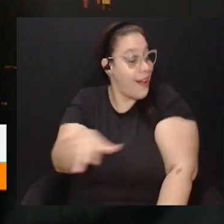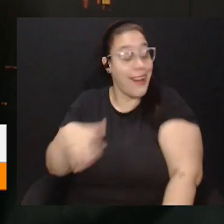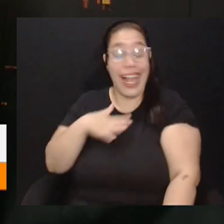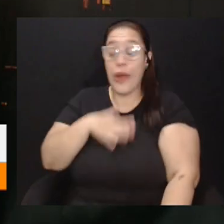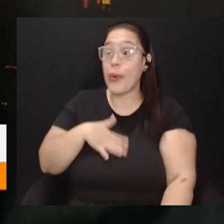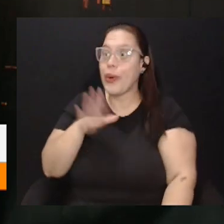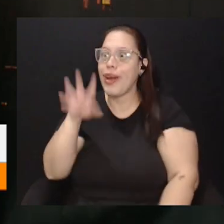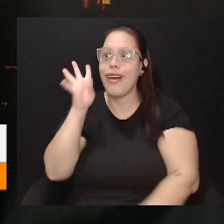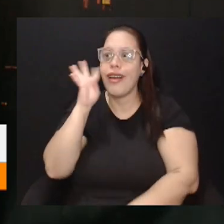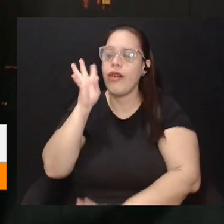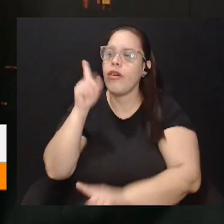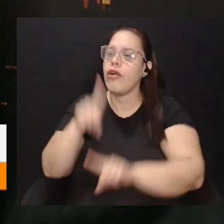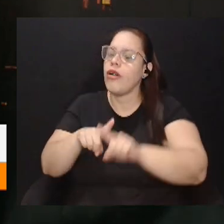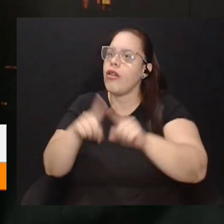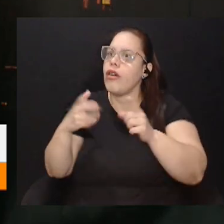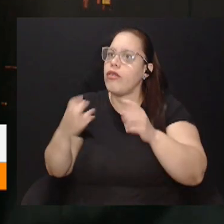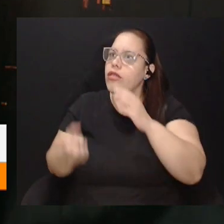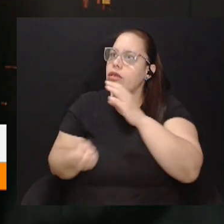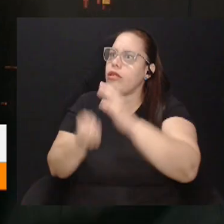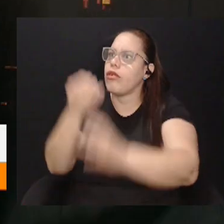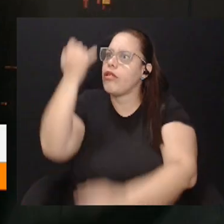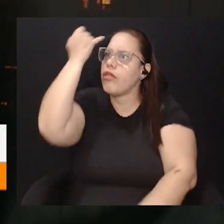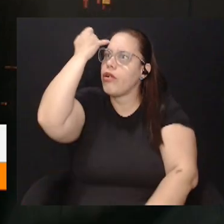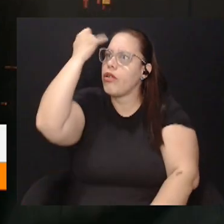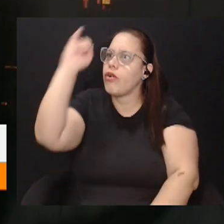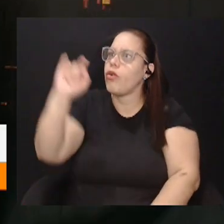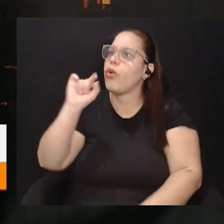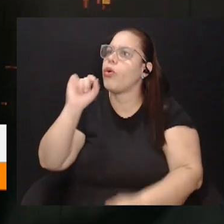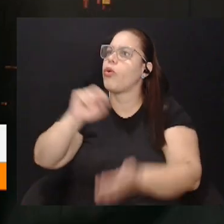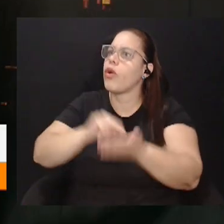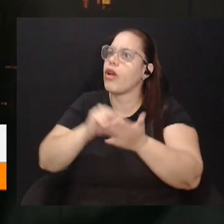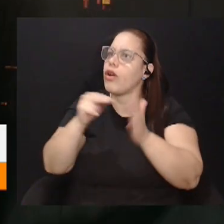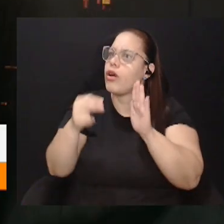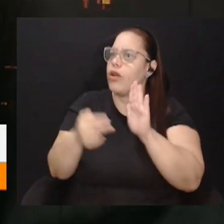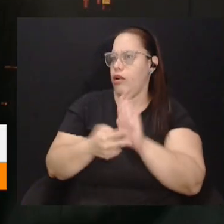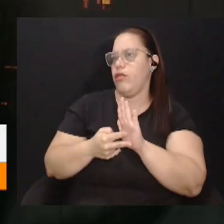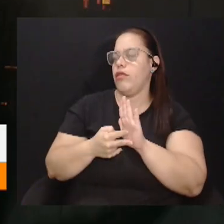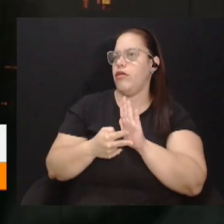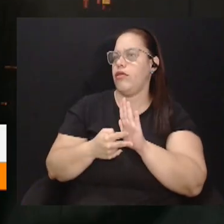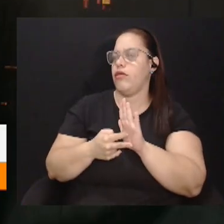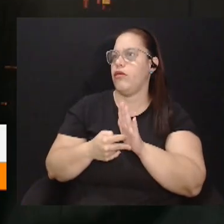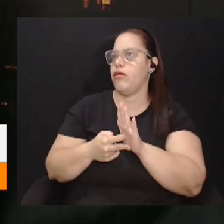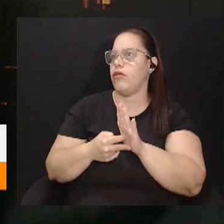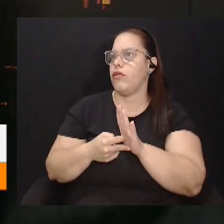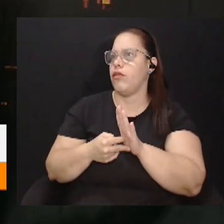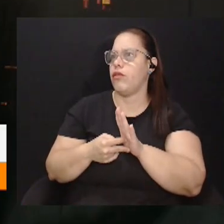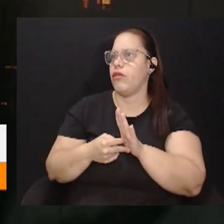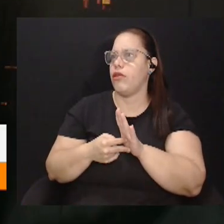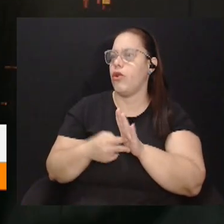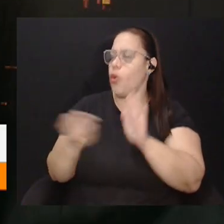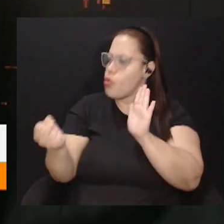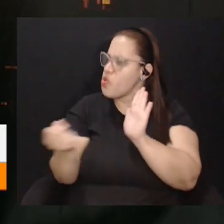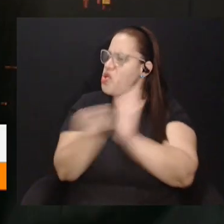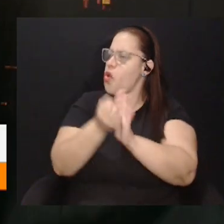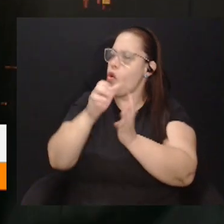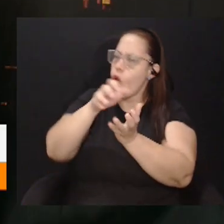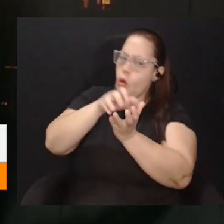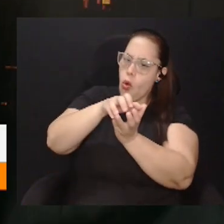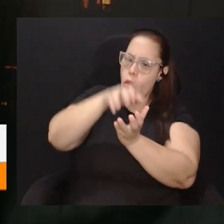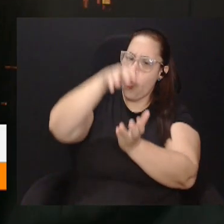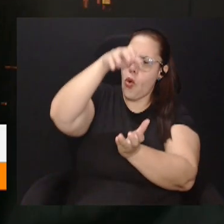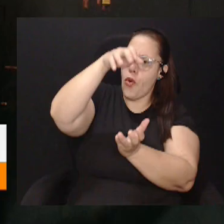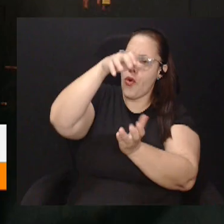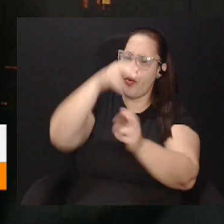da onde vem a ideia, né? O que significa realmente o símbolo, o ovo na